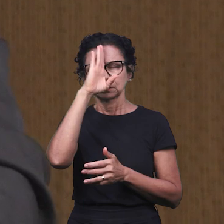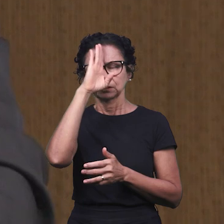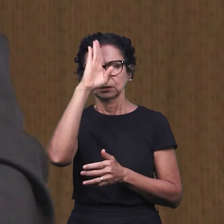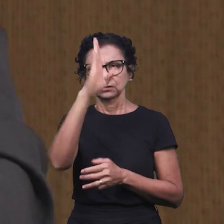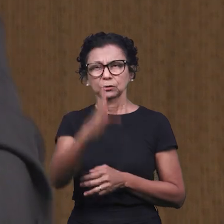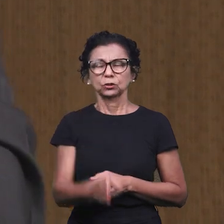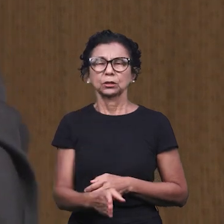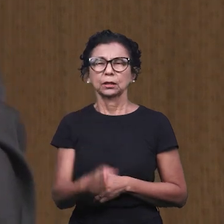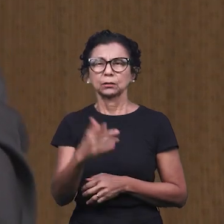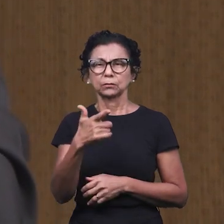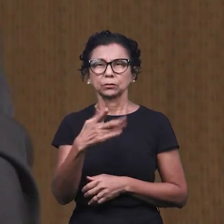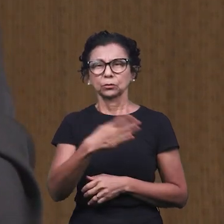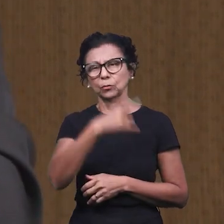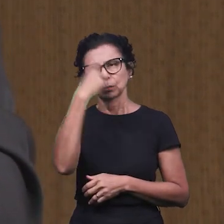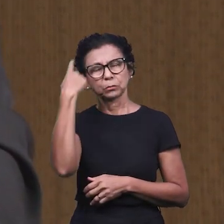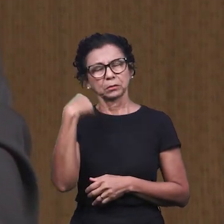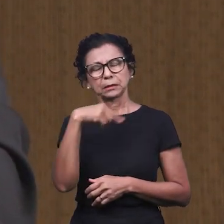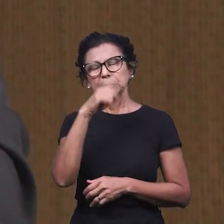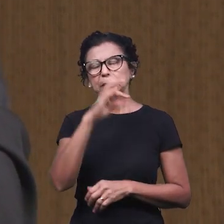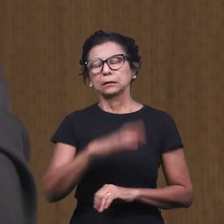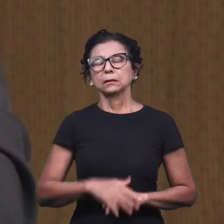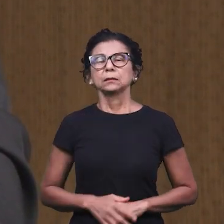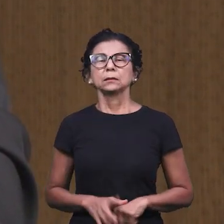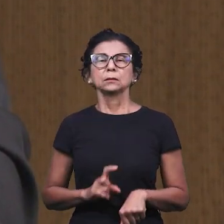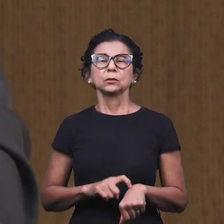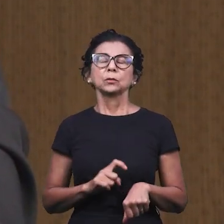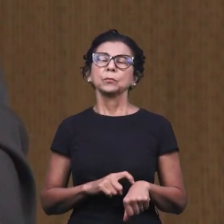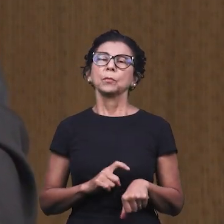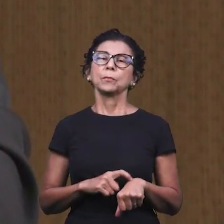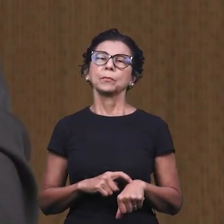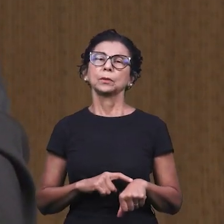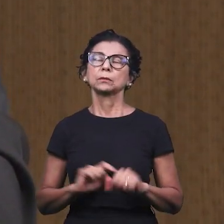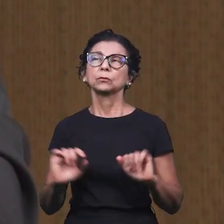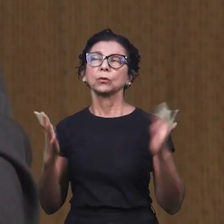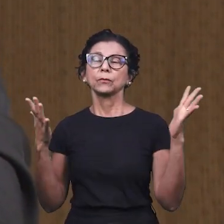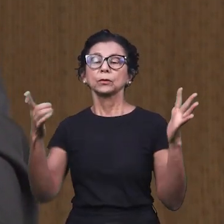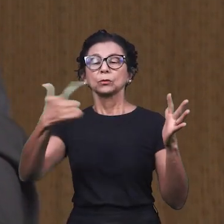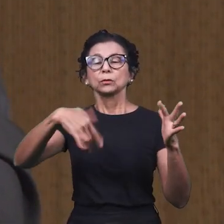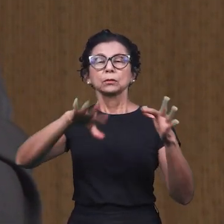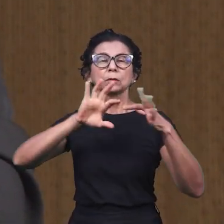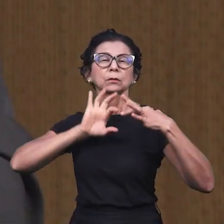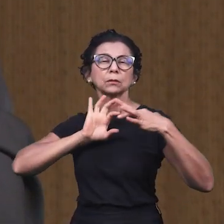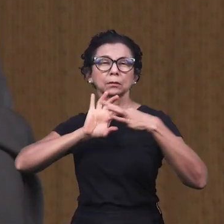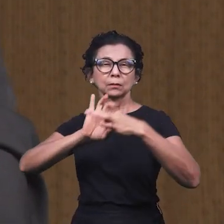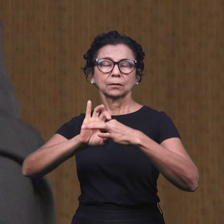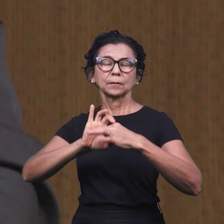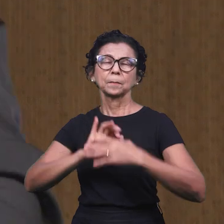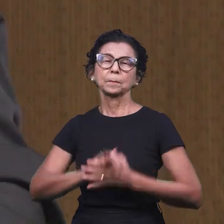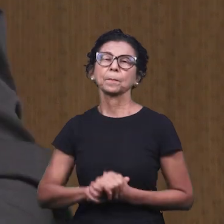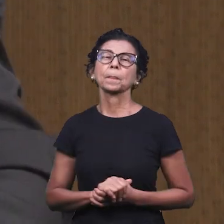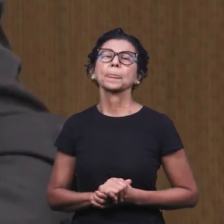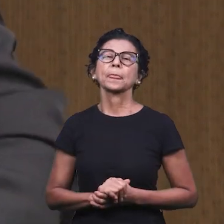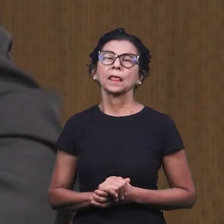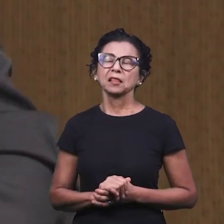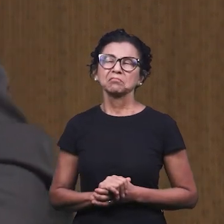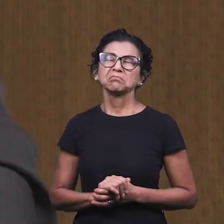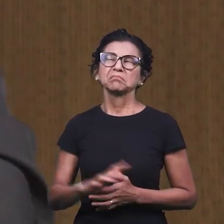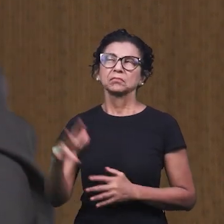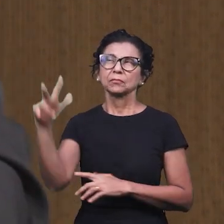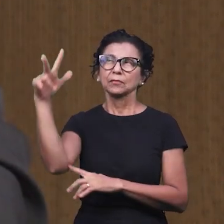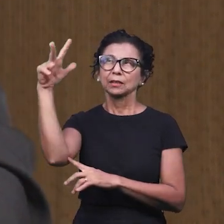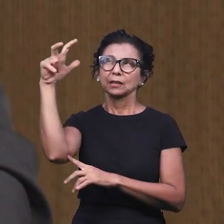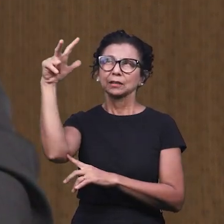banda C. Na TV é o sinal por banda KU e acessível a todas as pessoas. E olha só,